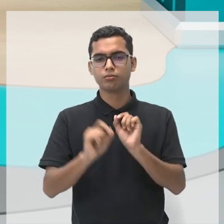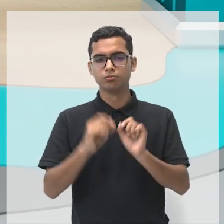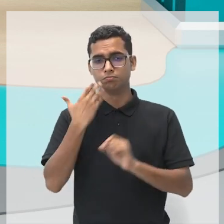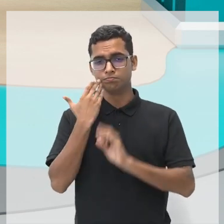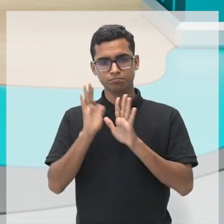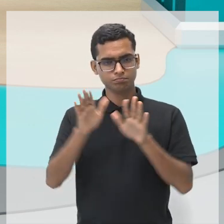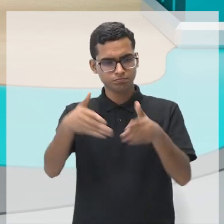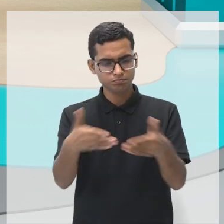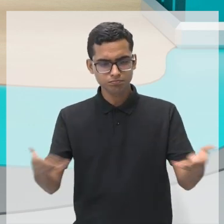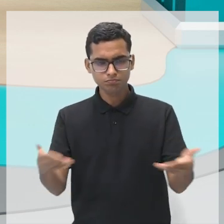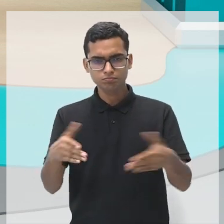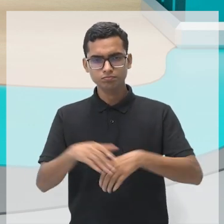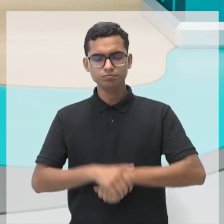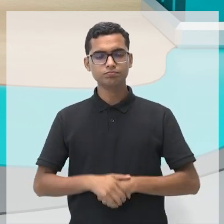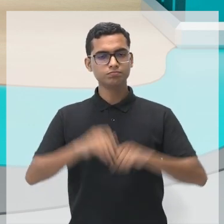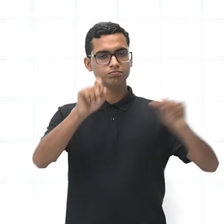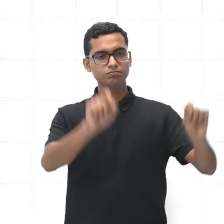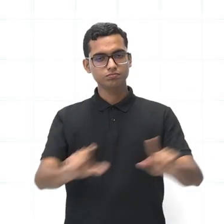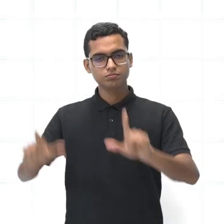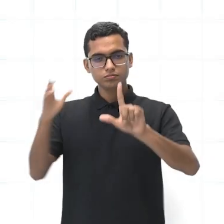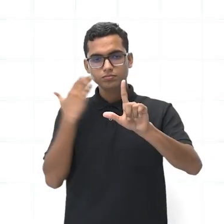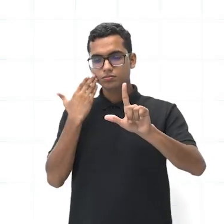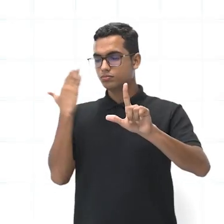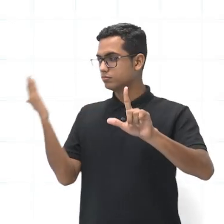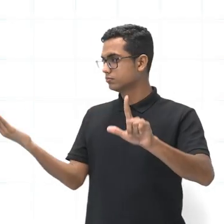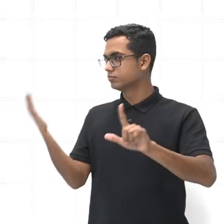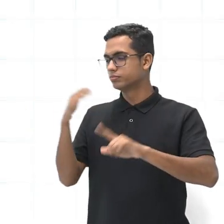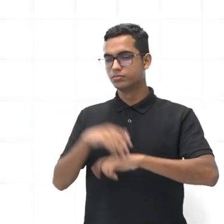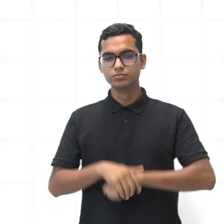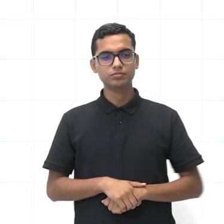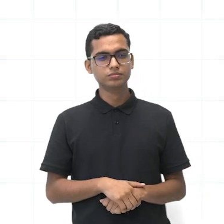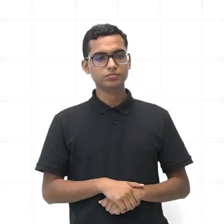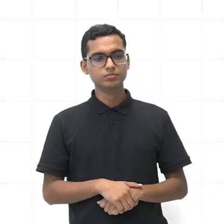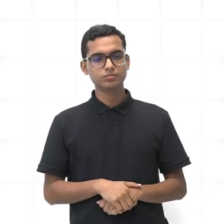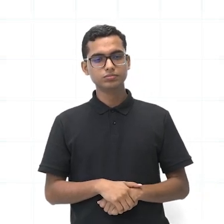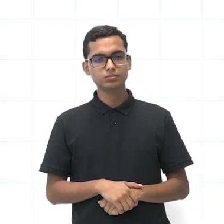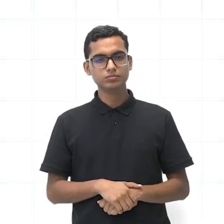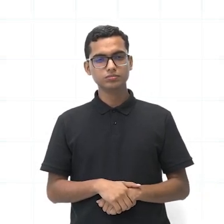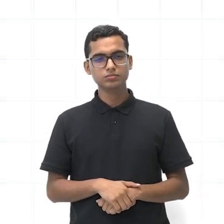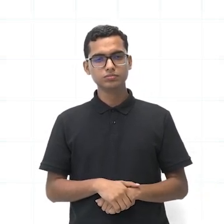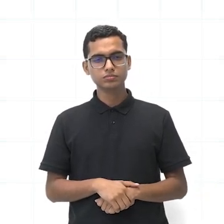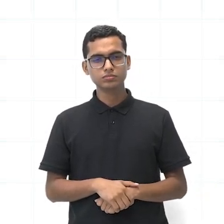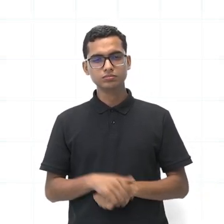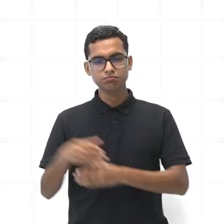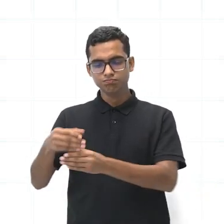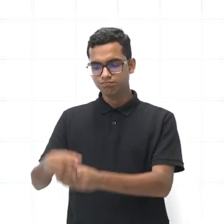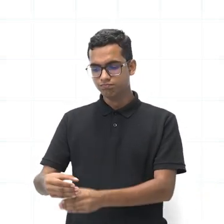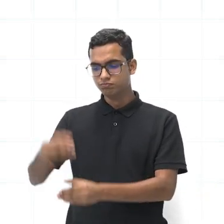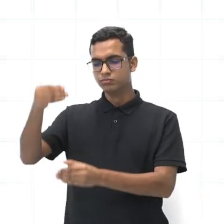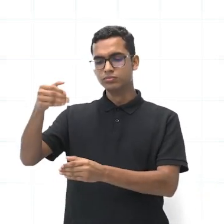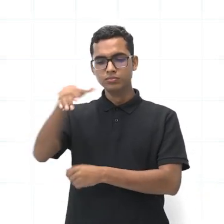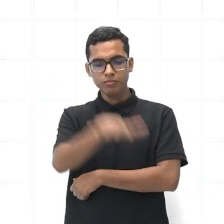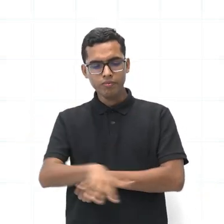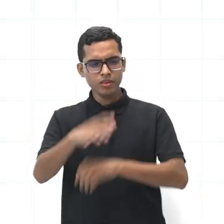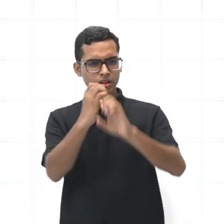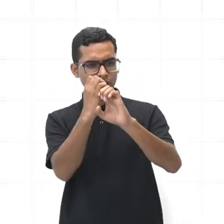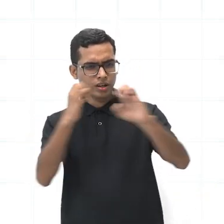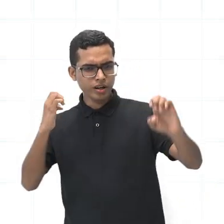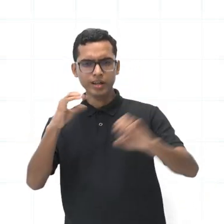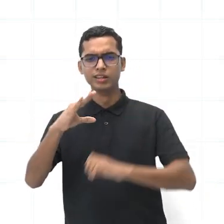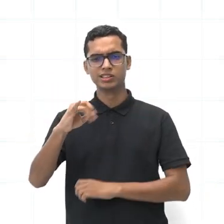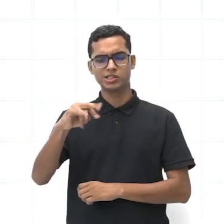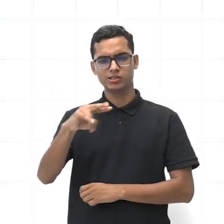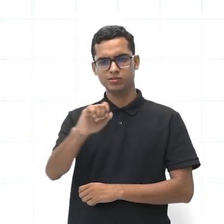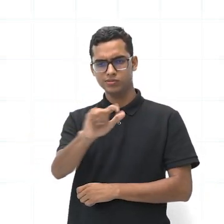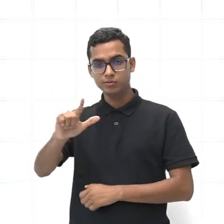mais específico nessa cartela que aparece para vocês, olha só. Coluna. É um termo aí que no campo da engenharia civil e